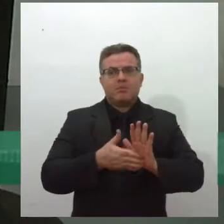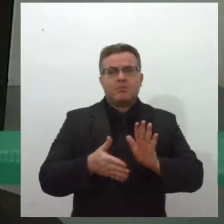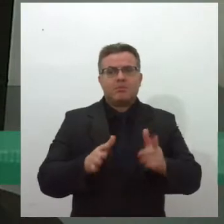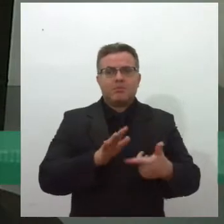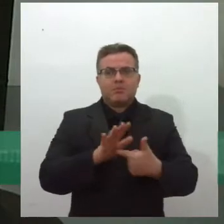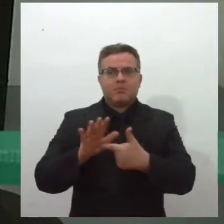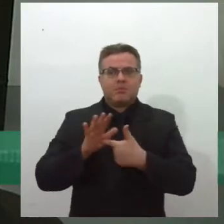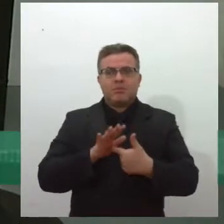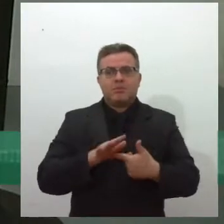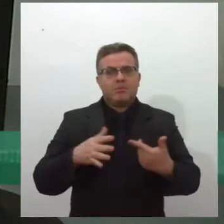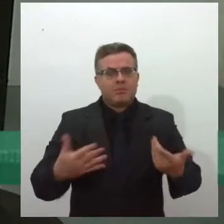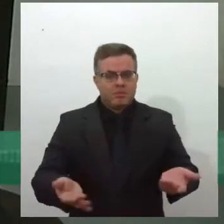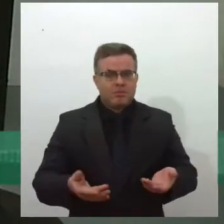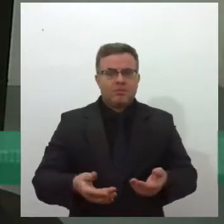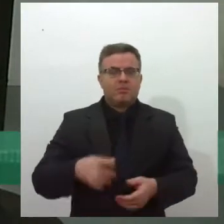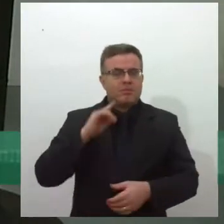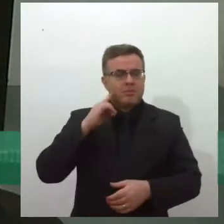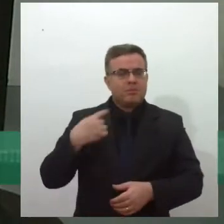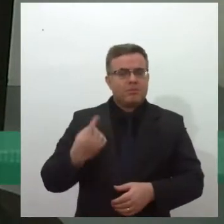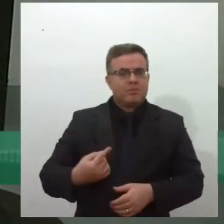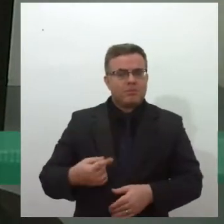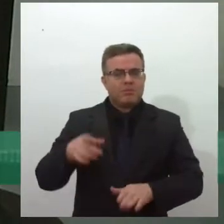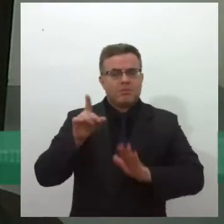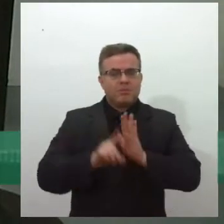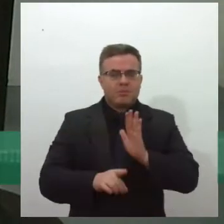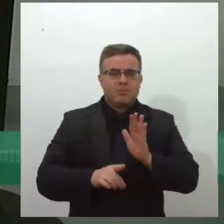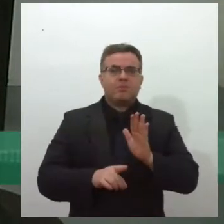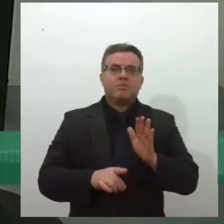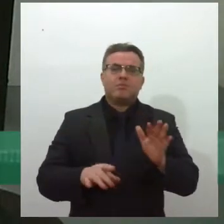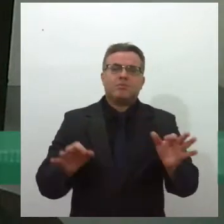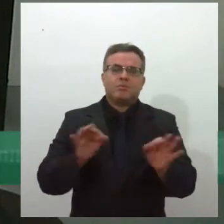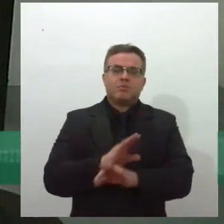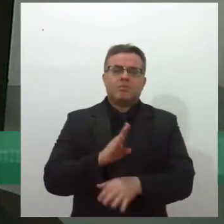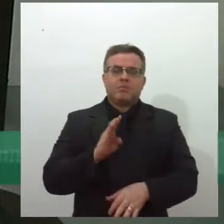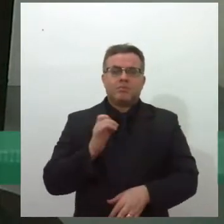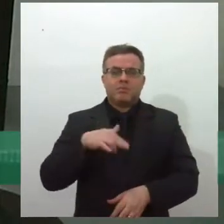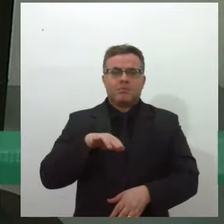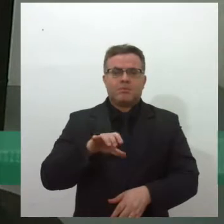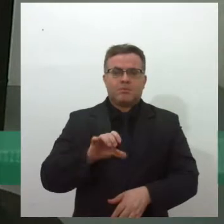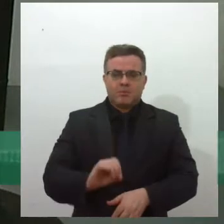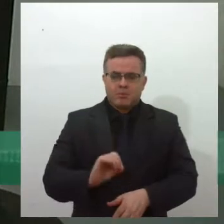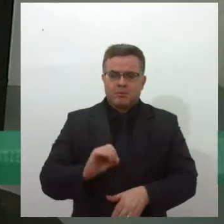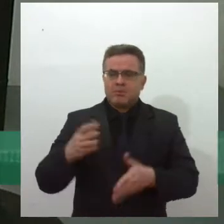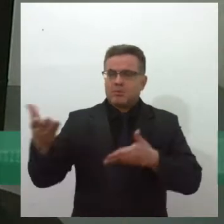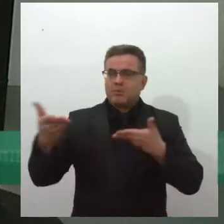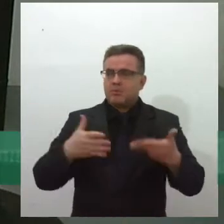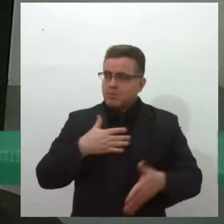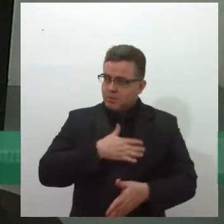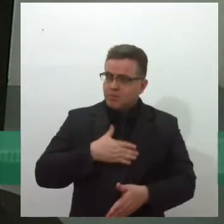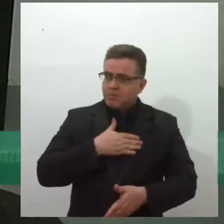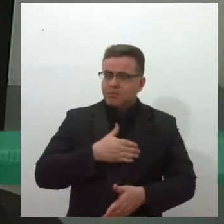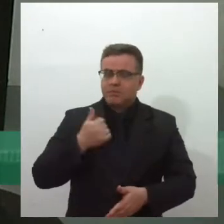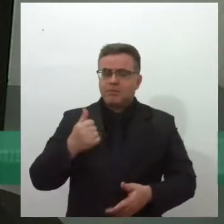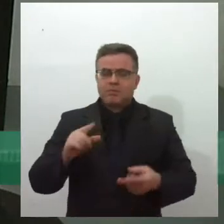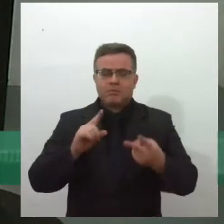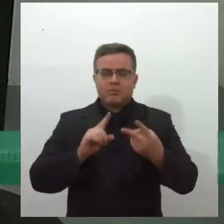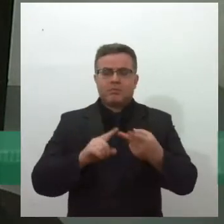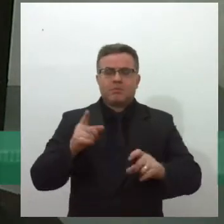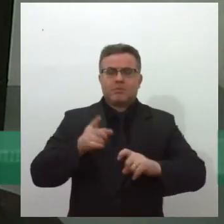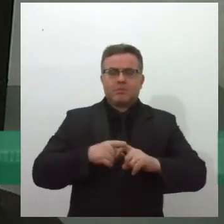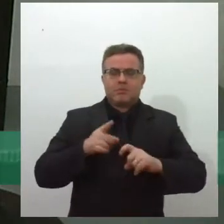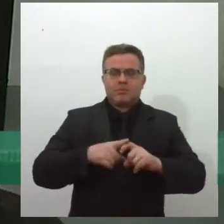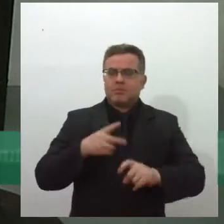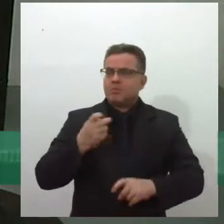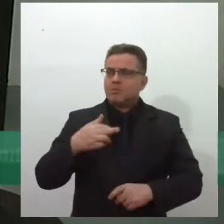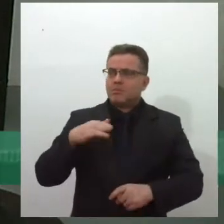tema o advogado especialista em direito previdenciário, Bruno Cirilo. Seja bem-vindo, Bruno. E o médico Márcio